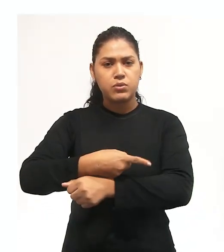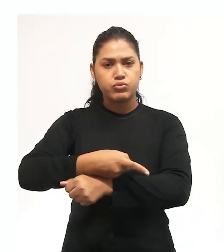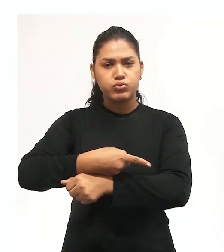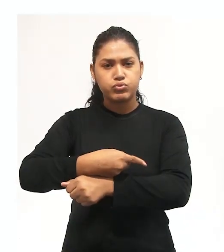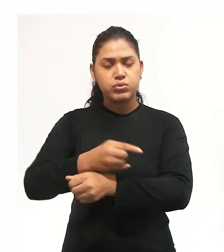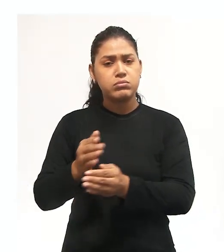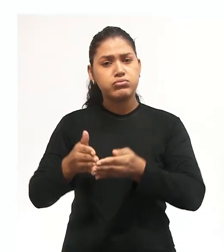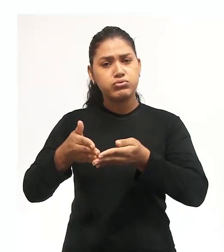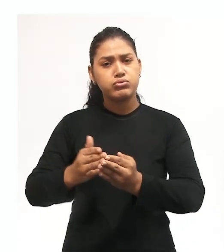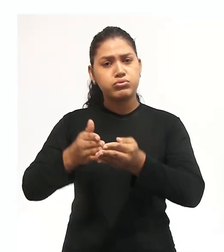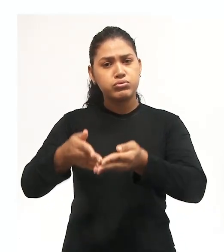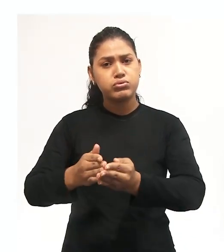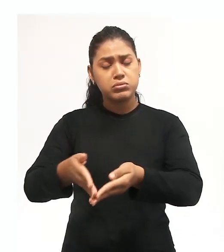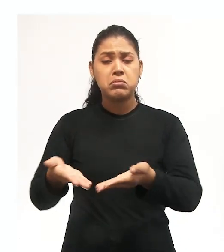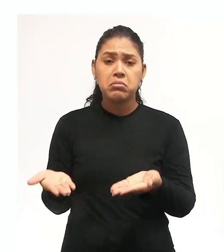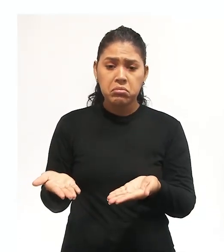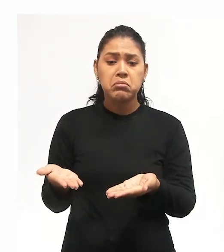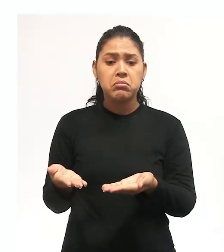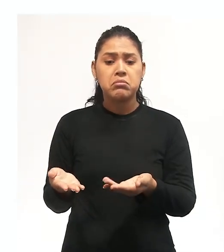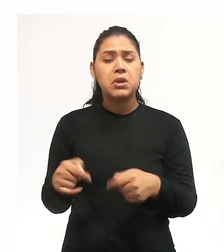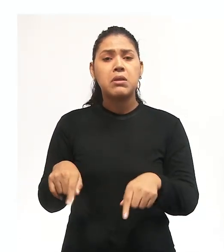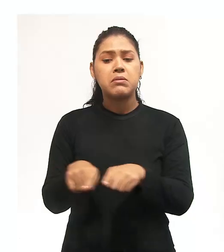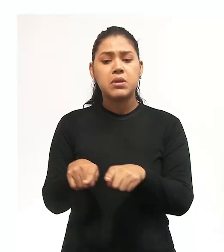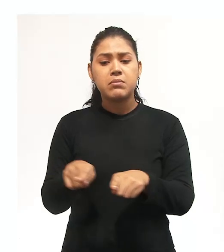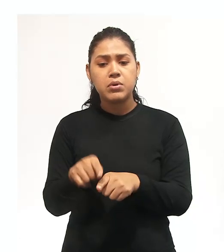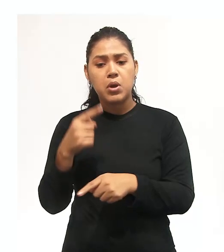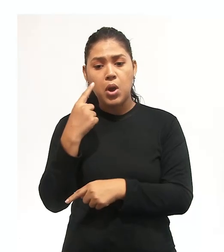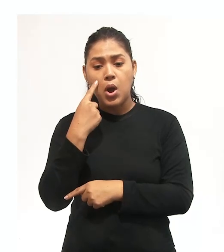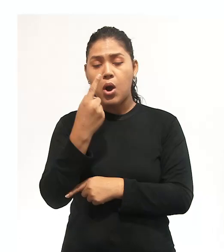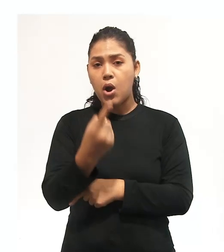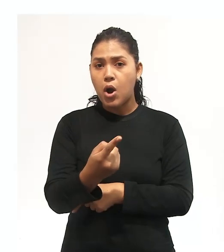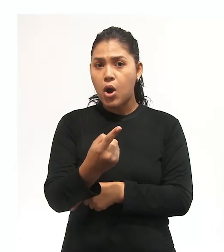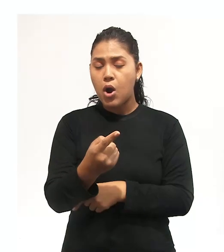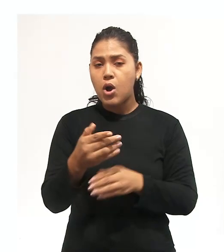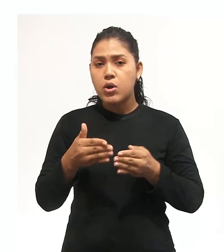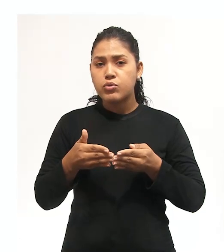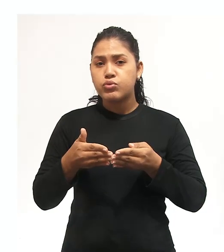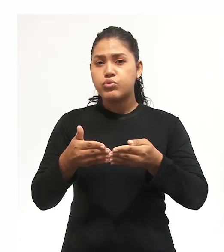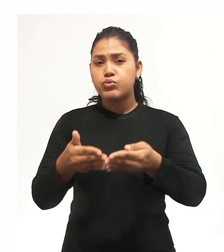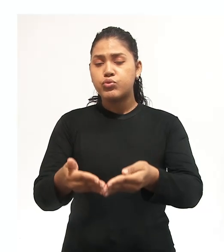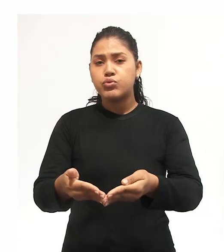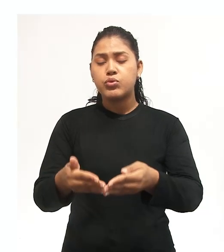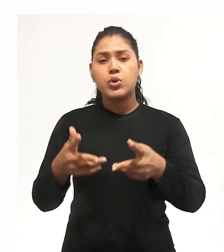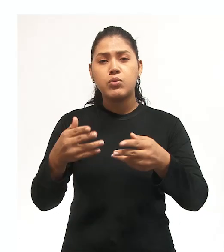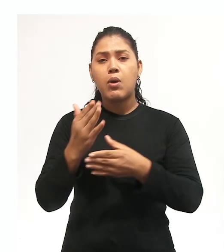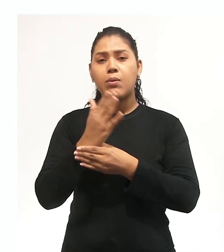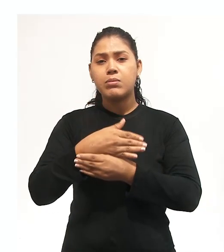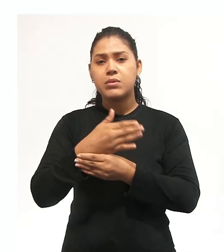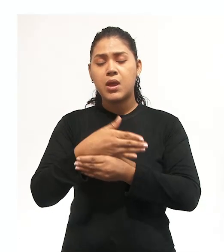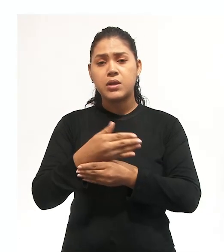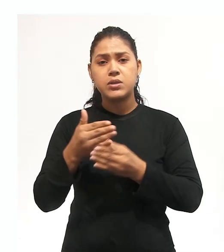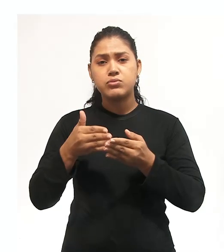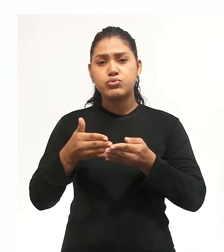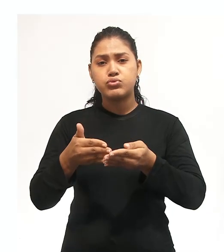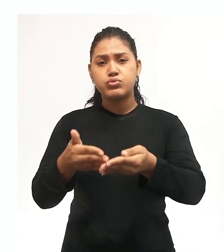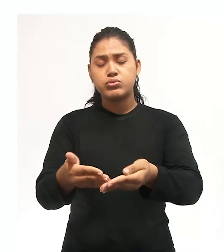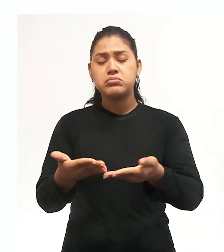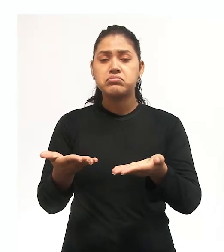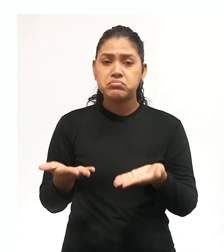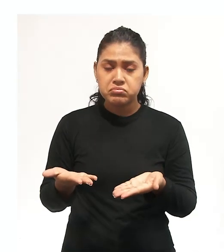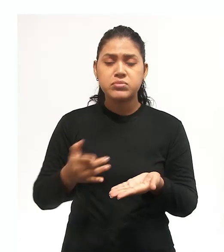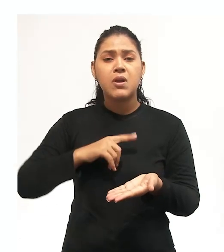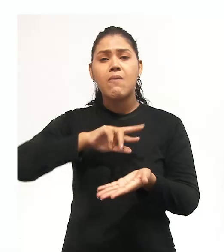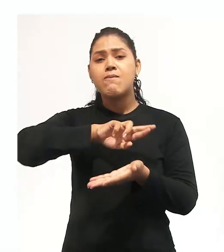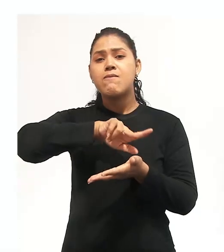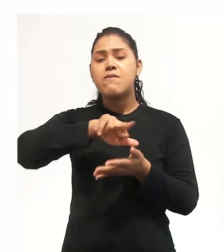de subsistência, de carregar pessoas. Aqui no segundo plano ele carrega outras embarcações, outros meios de transporte,